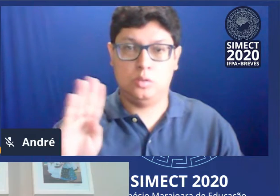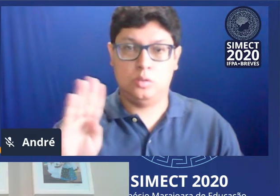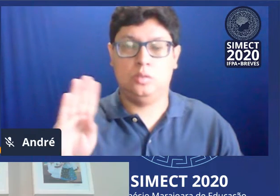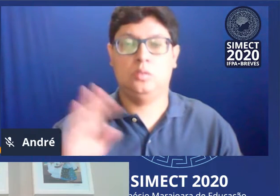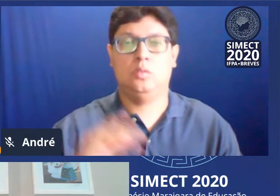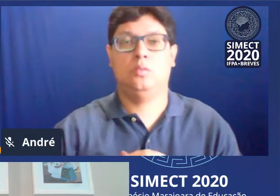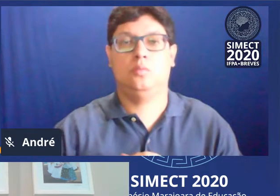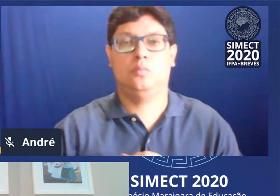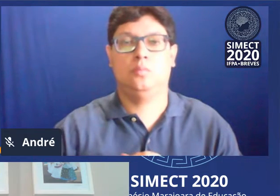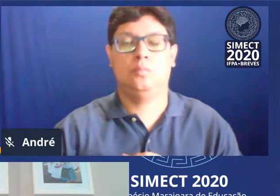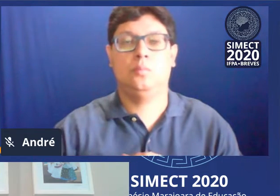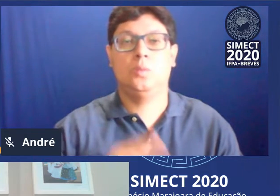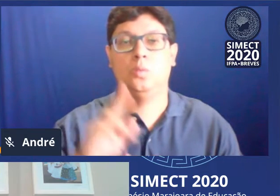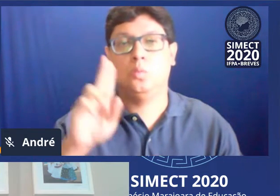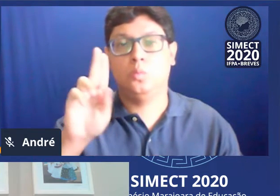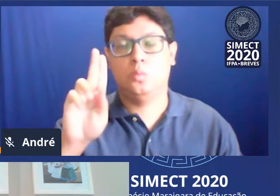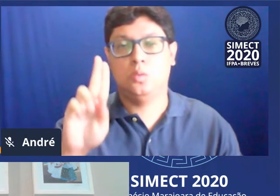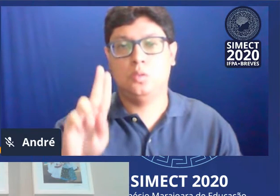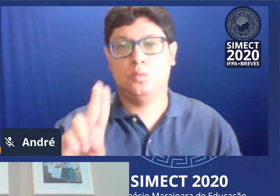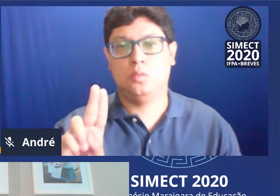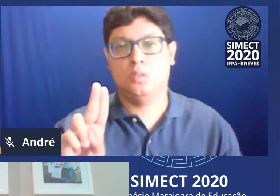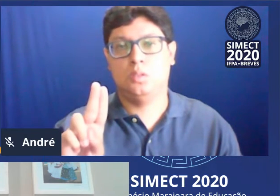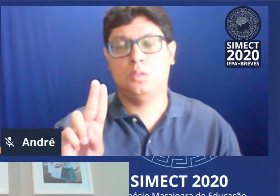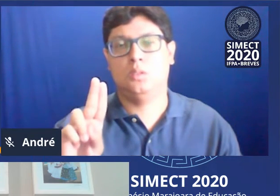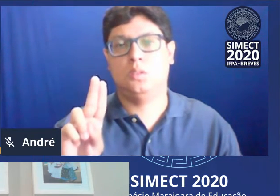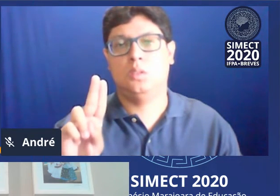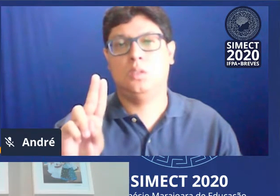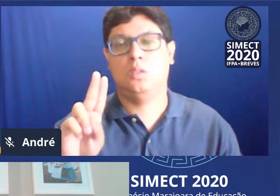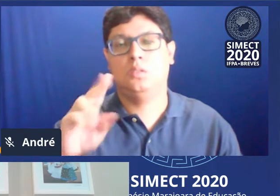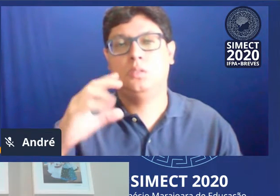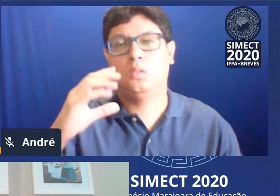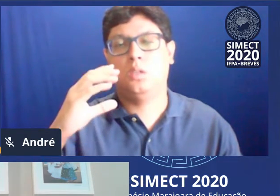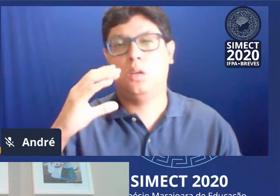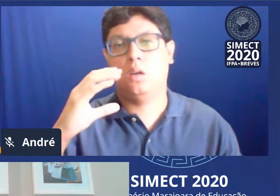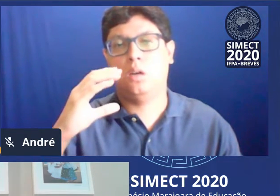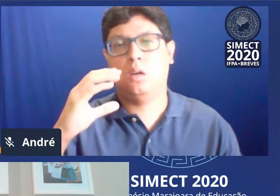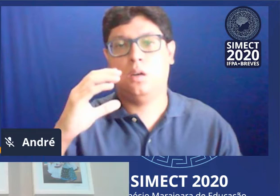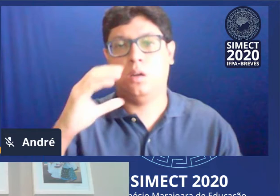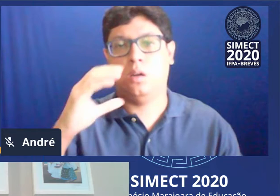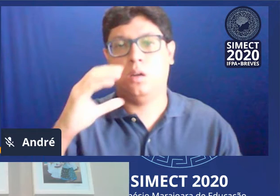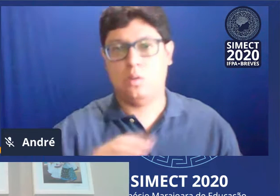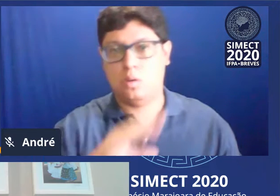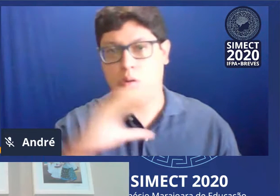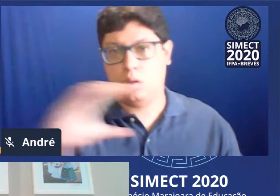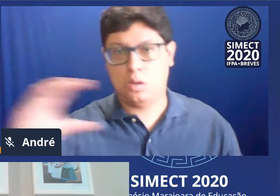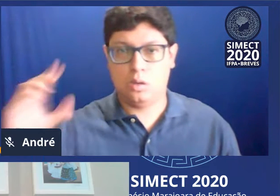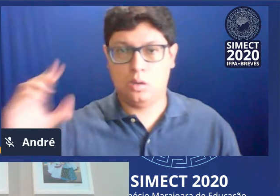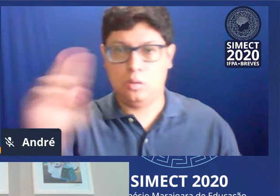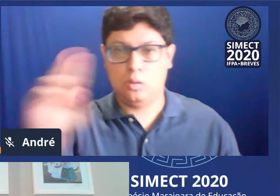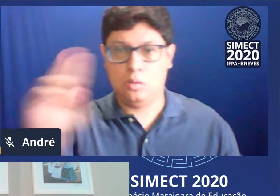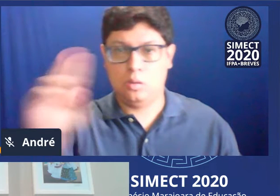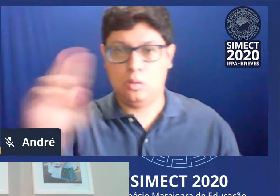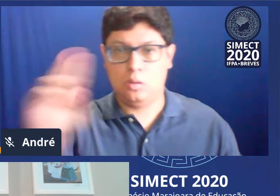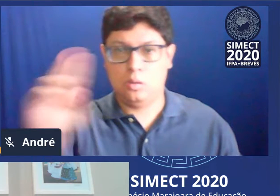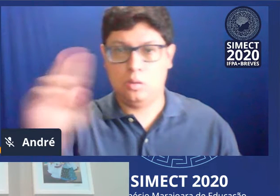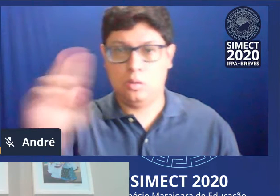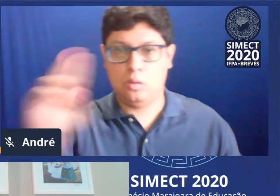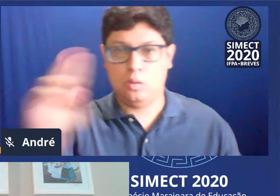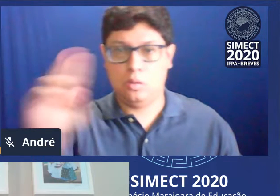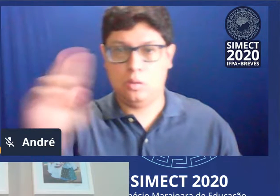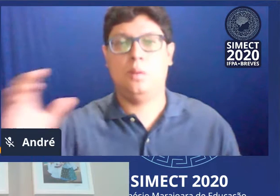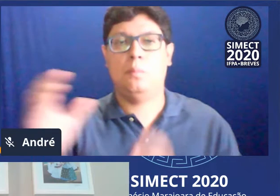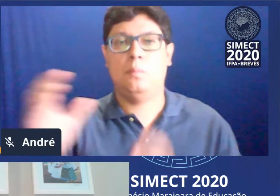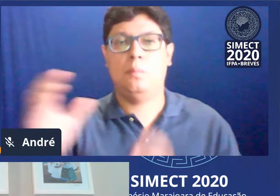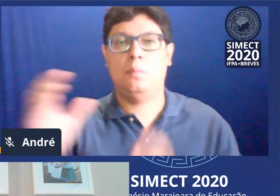de Pernambuco, mestrado em Fisiologia pela Universidade Federal de Pernambuco e doutorado em Aquicultura pela